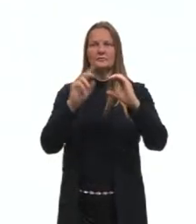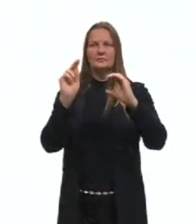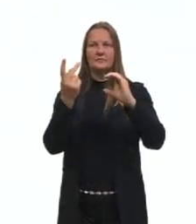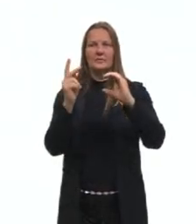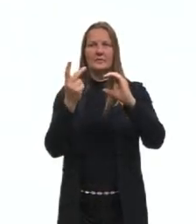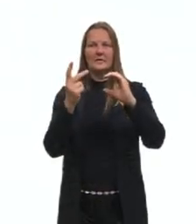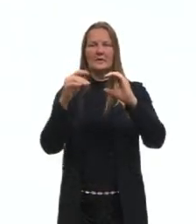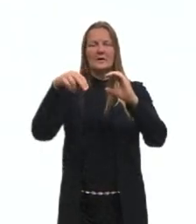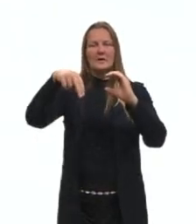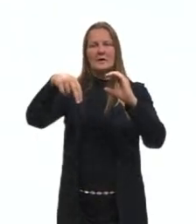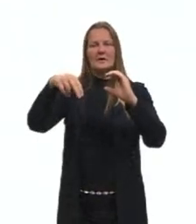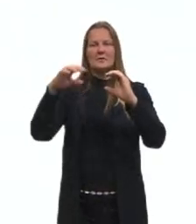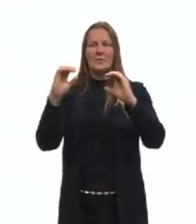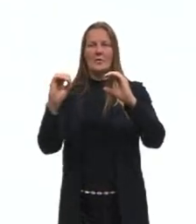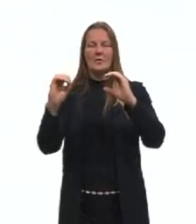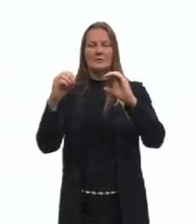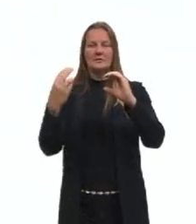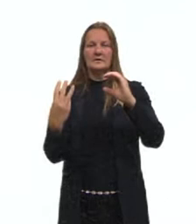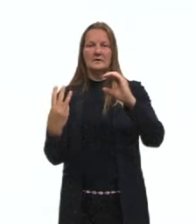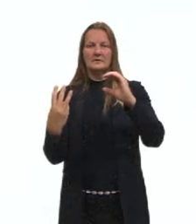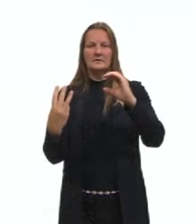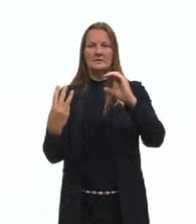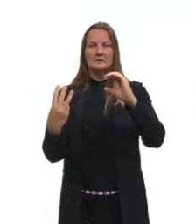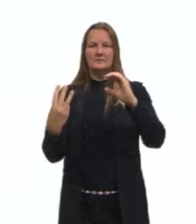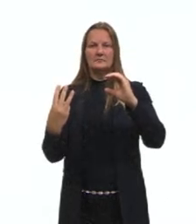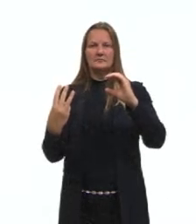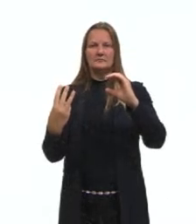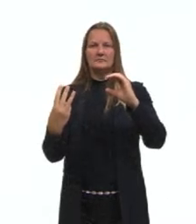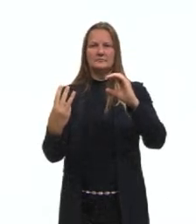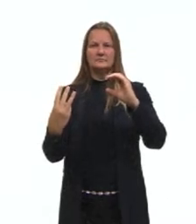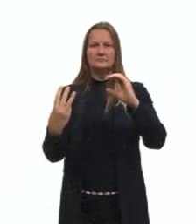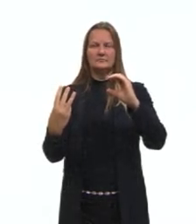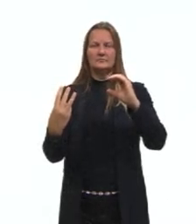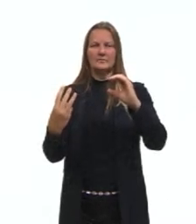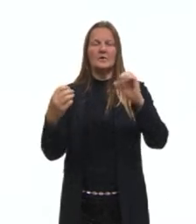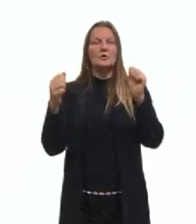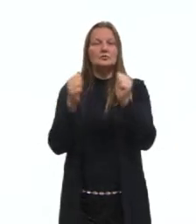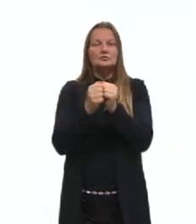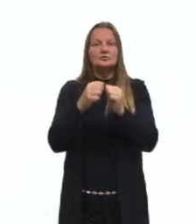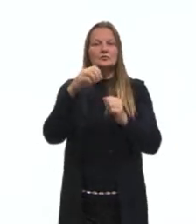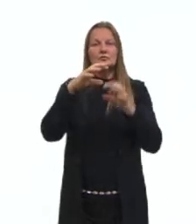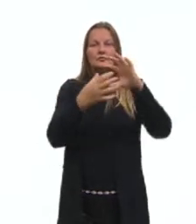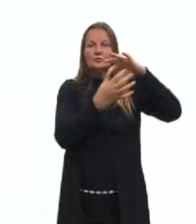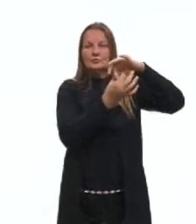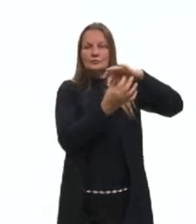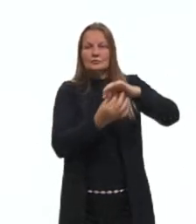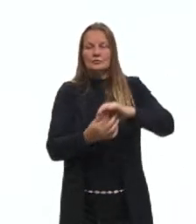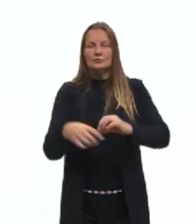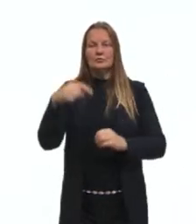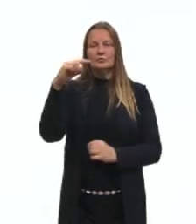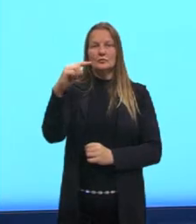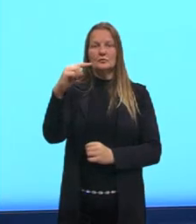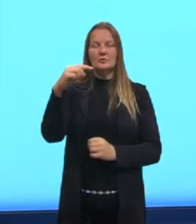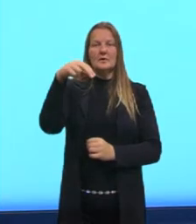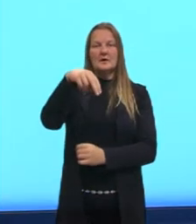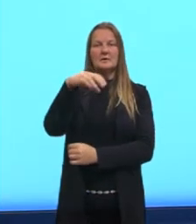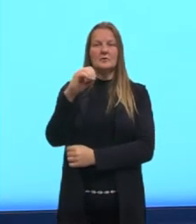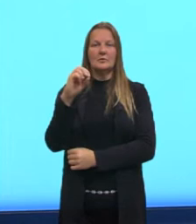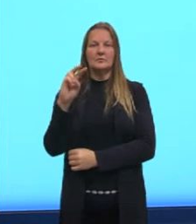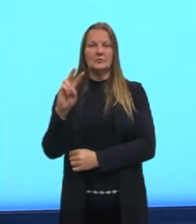um n e um o 3 vai ficar na no alcano o n O2